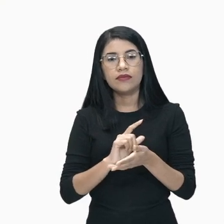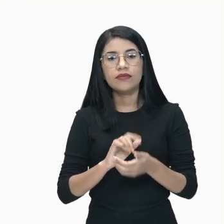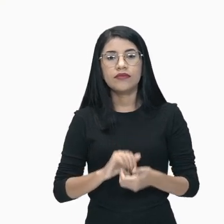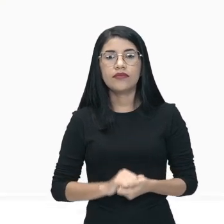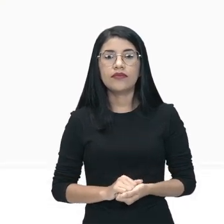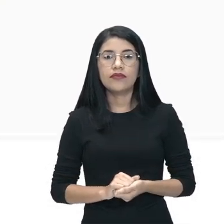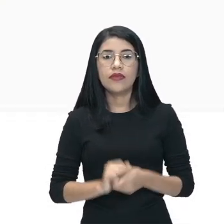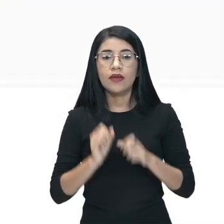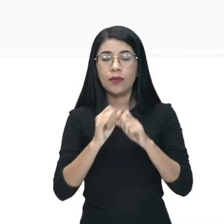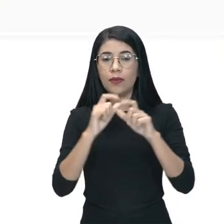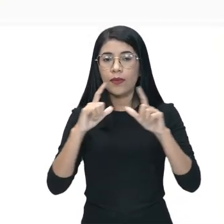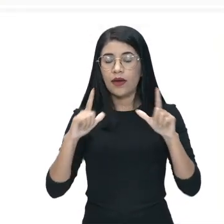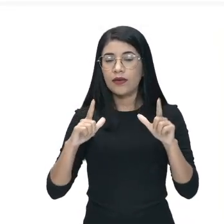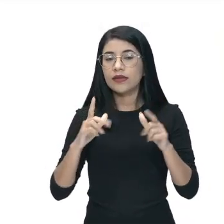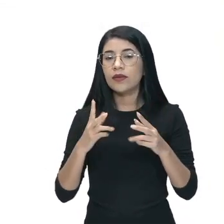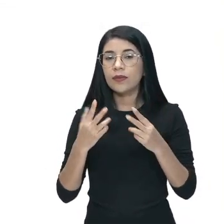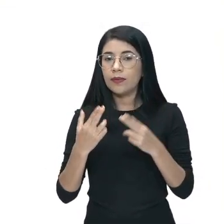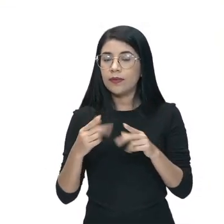é a mesma.